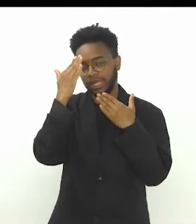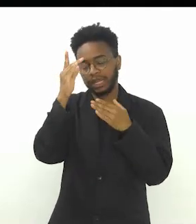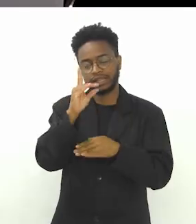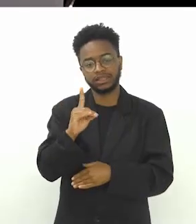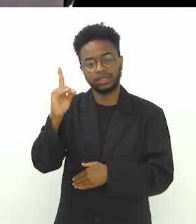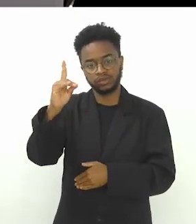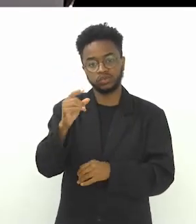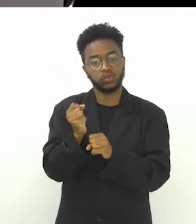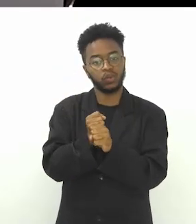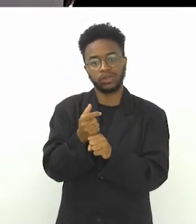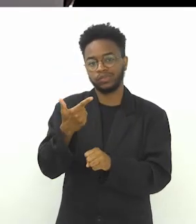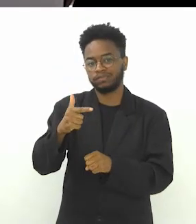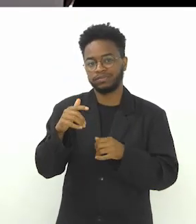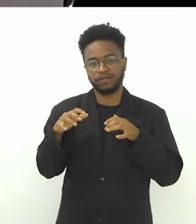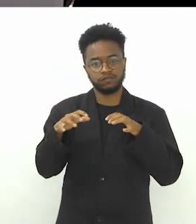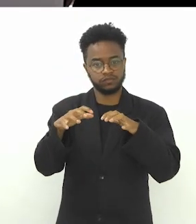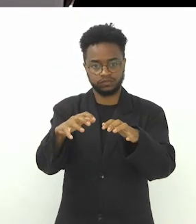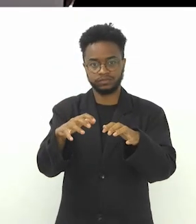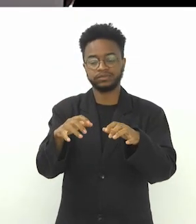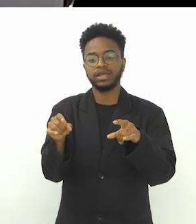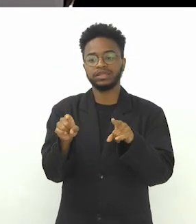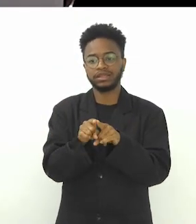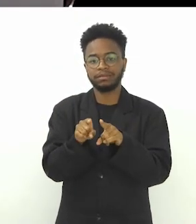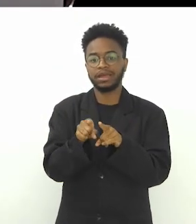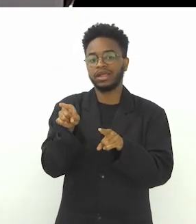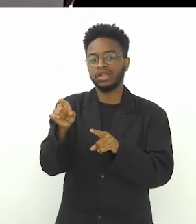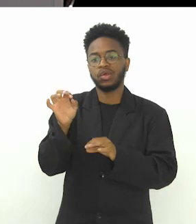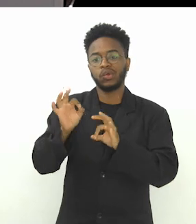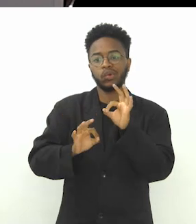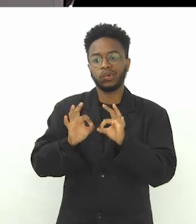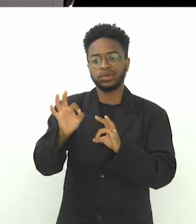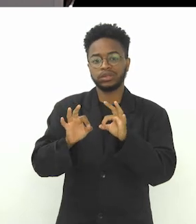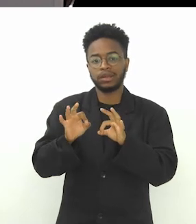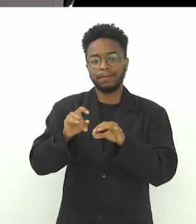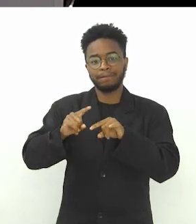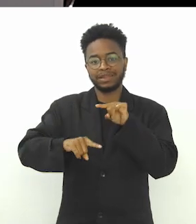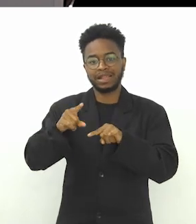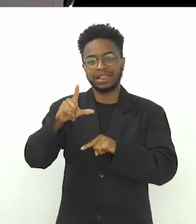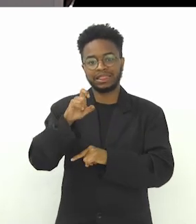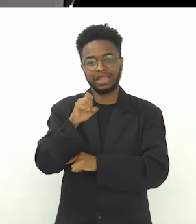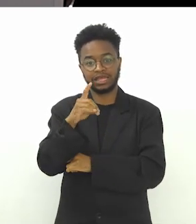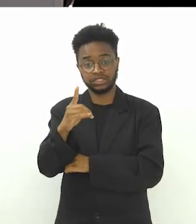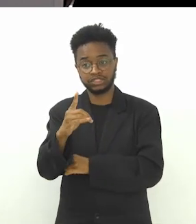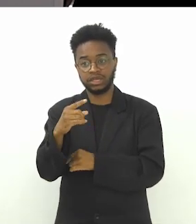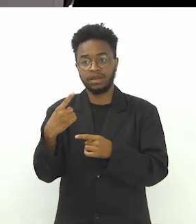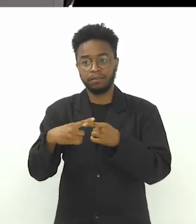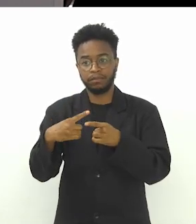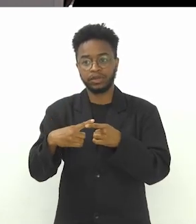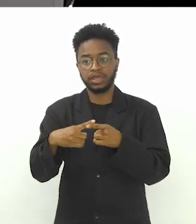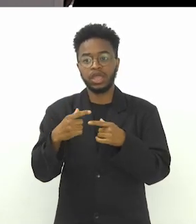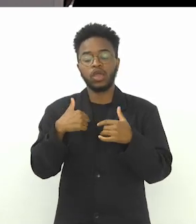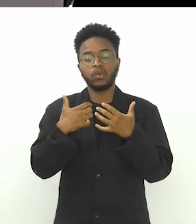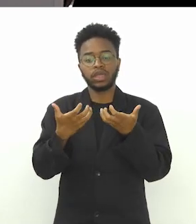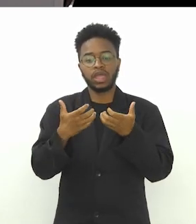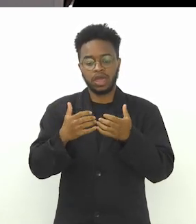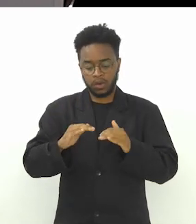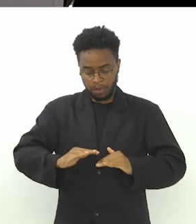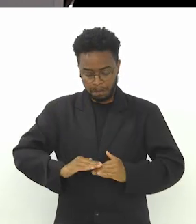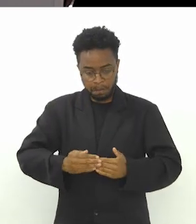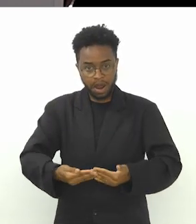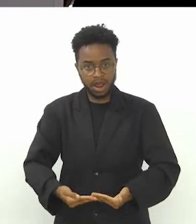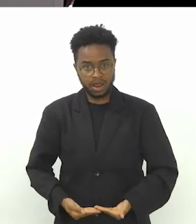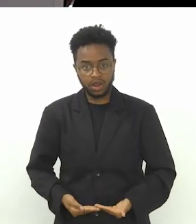graças a Deus, foi um ano que não choveu. E ele fez ainda essa barriga toda em LED, que ele falou, Alain, eu quero que a barriga do